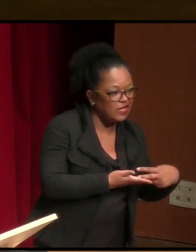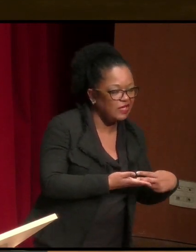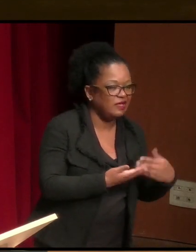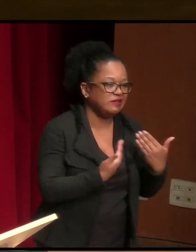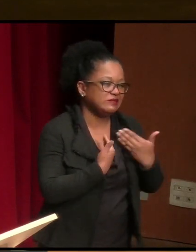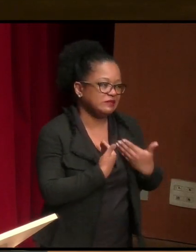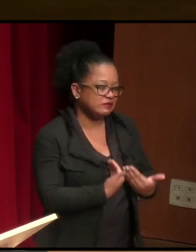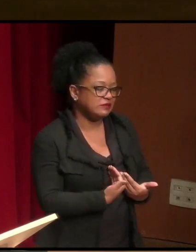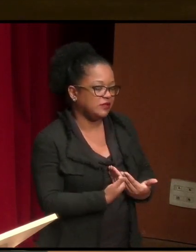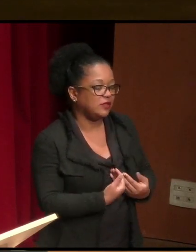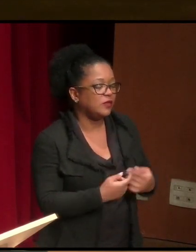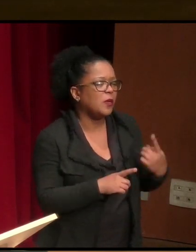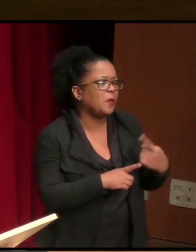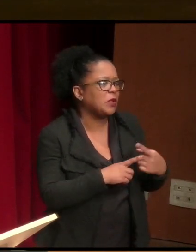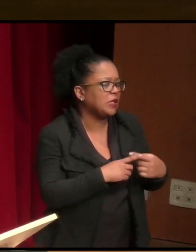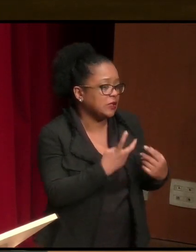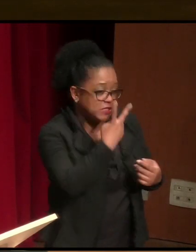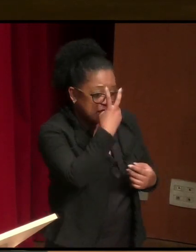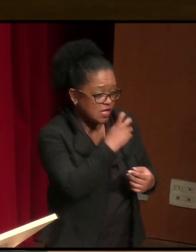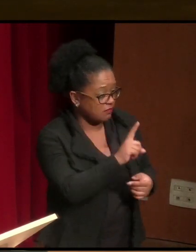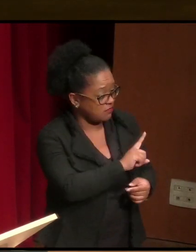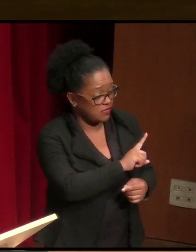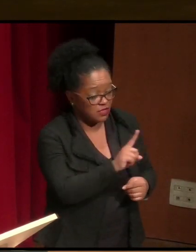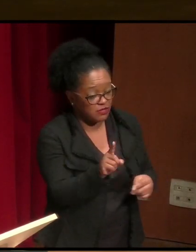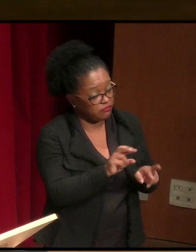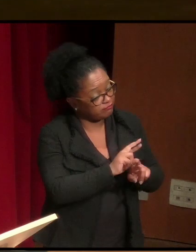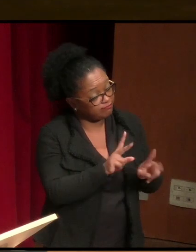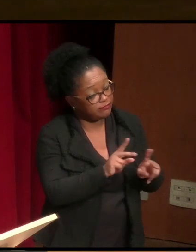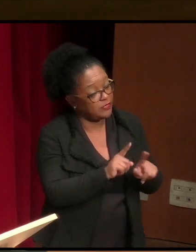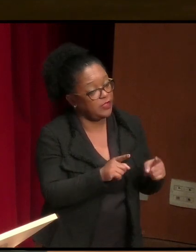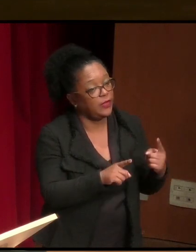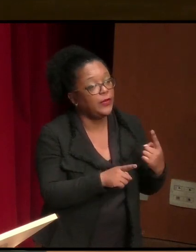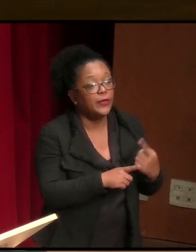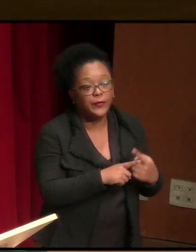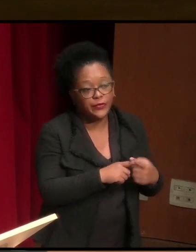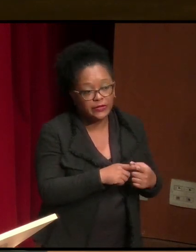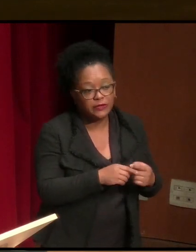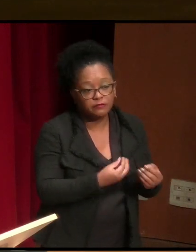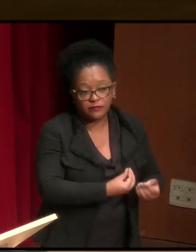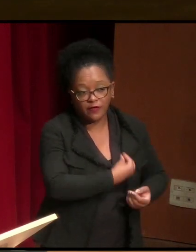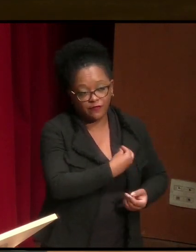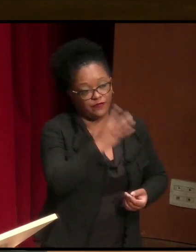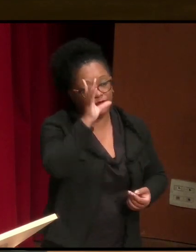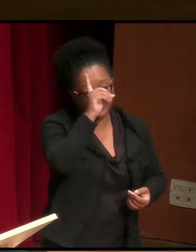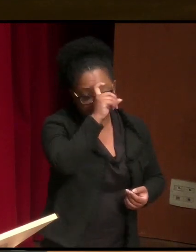Mas não por conta da cegueira, porque às vezes os dias são difíceis, né? E